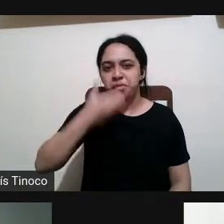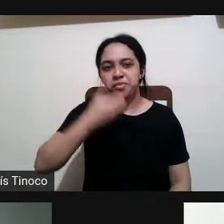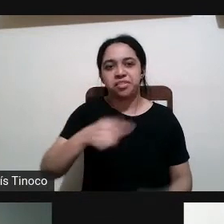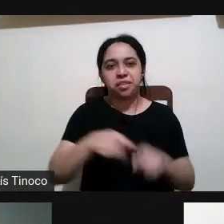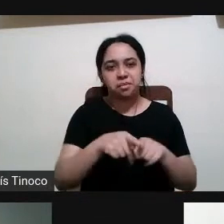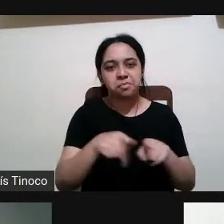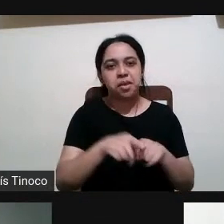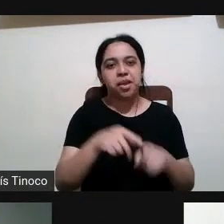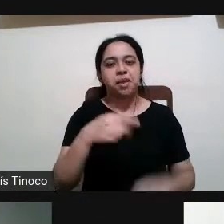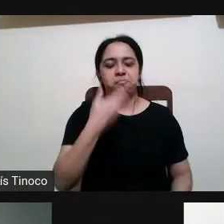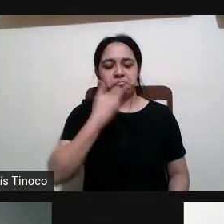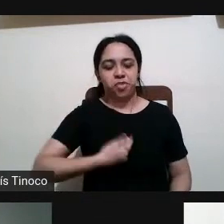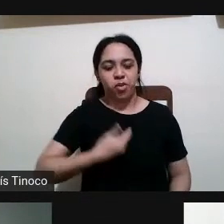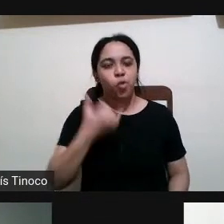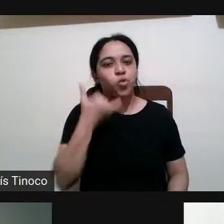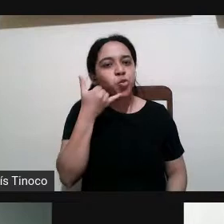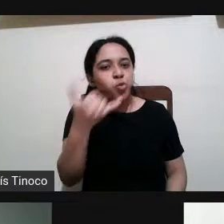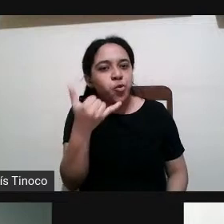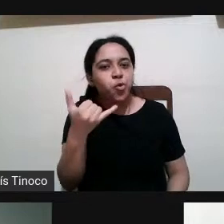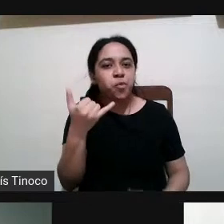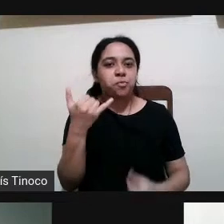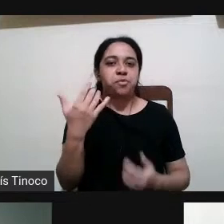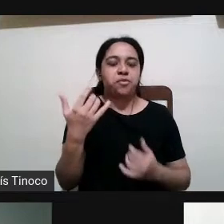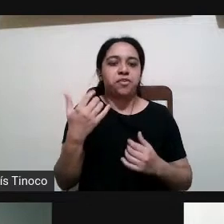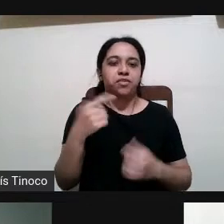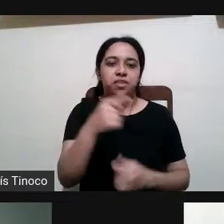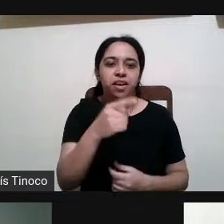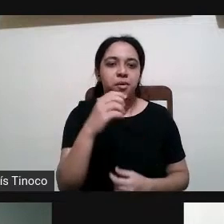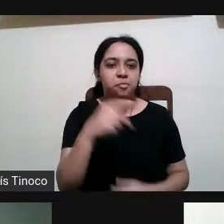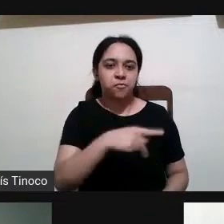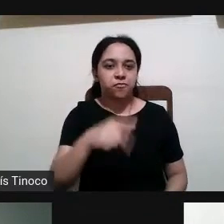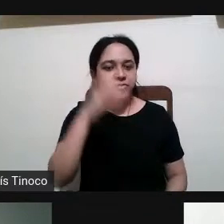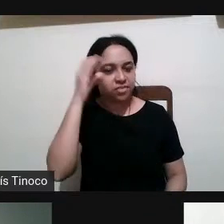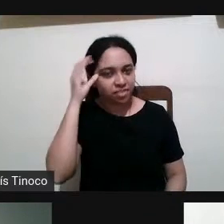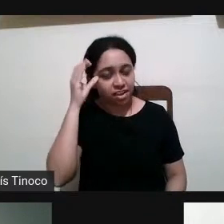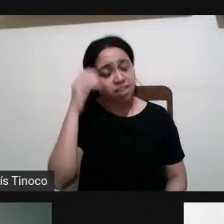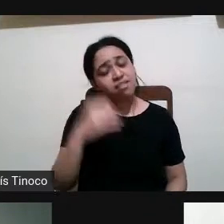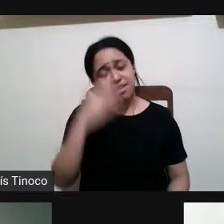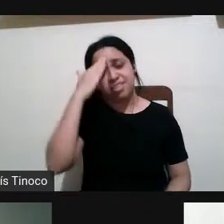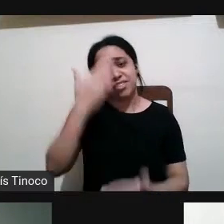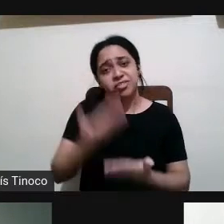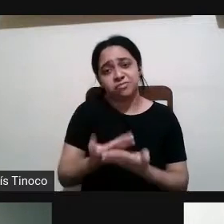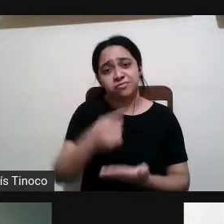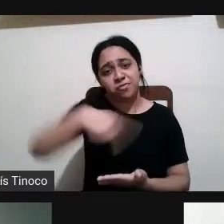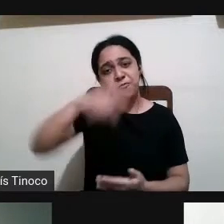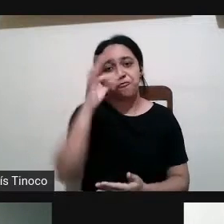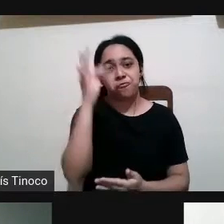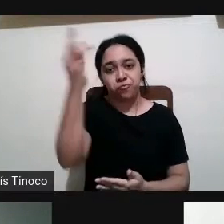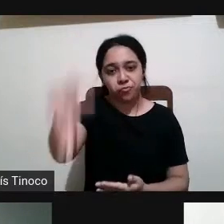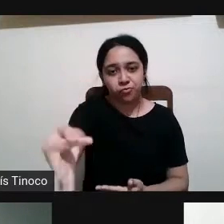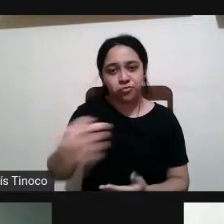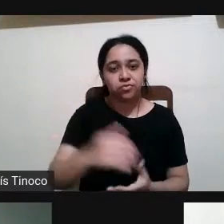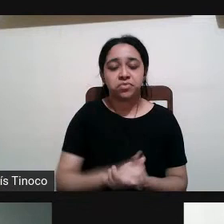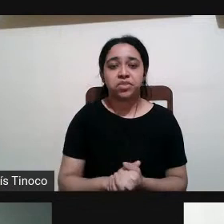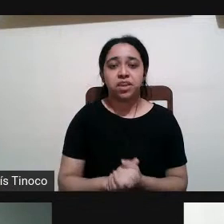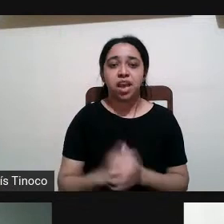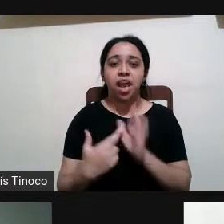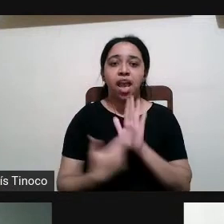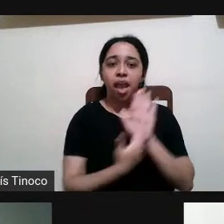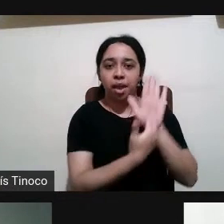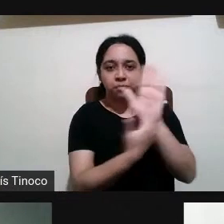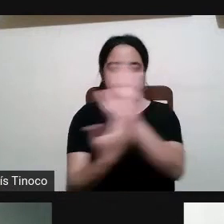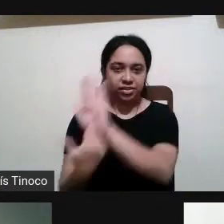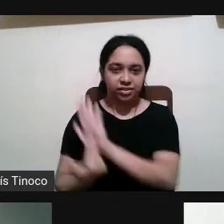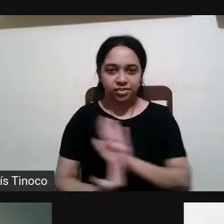então eu acho que daqui vai sair vários frutos, né? Então, tivemos representantes de todos os estados do